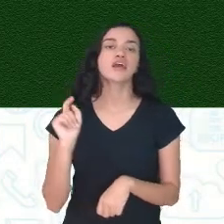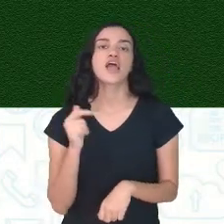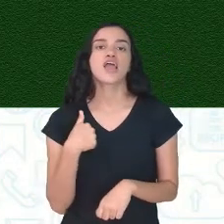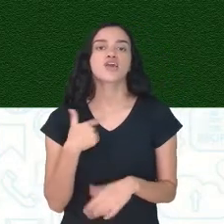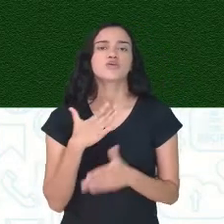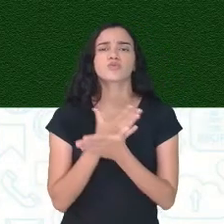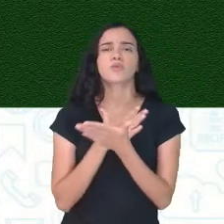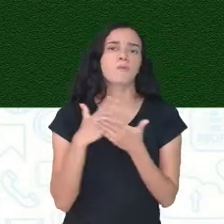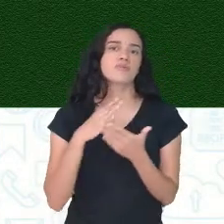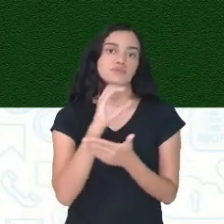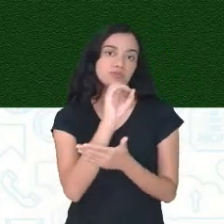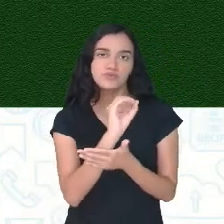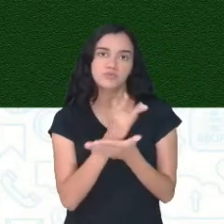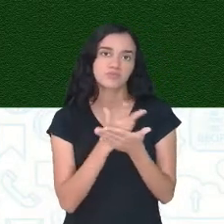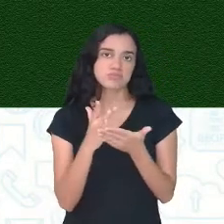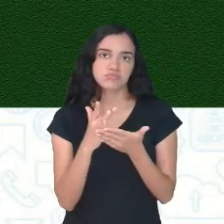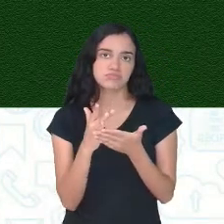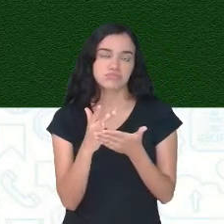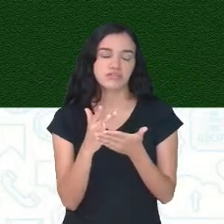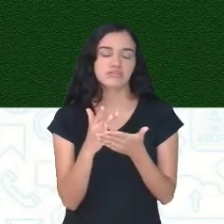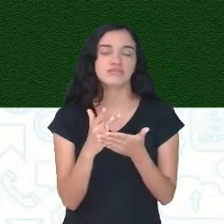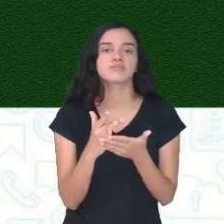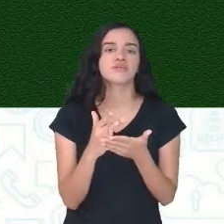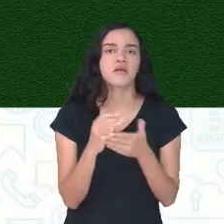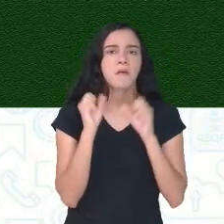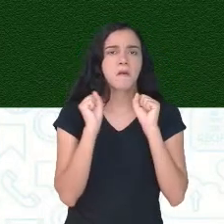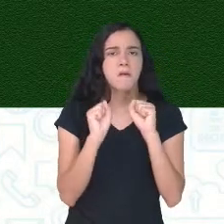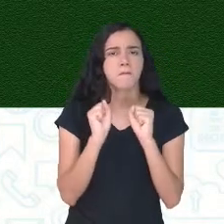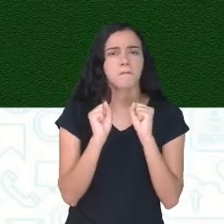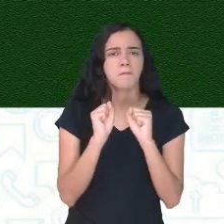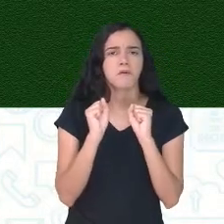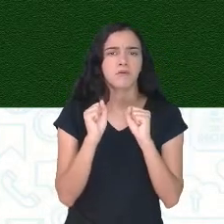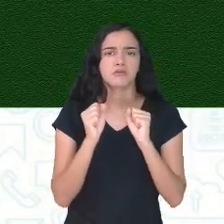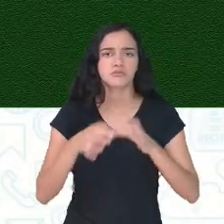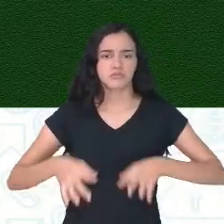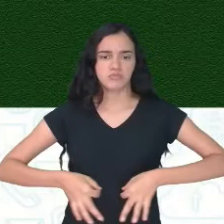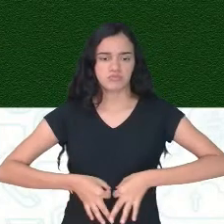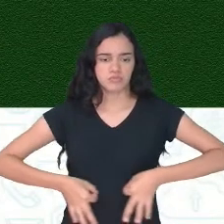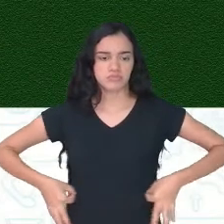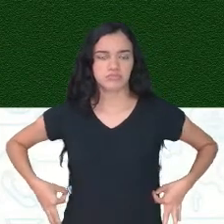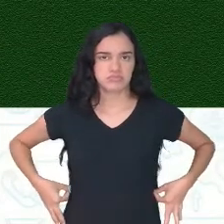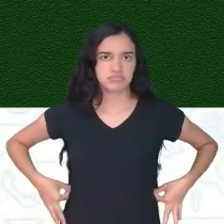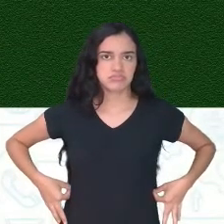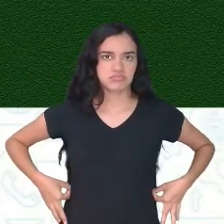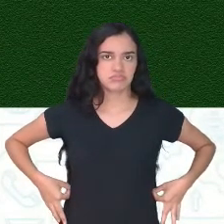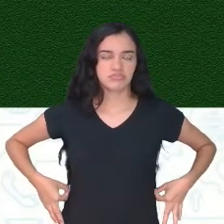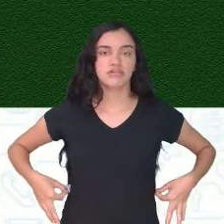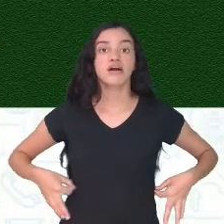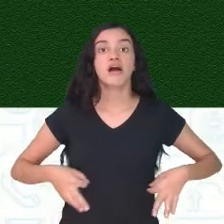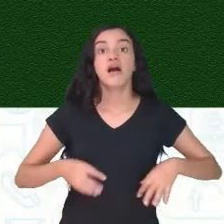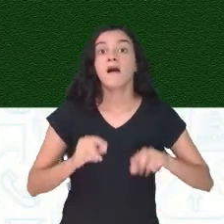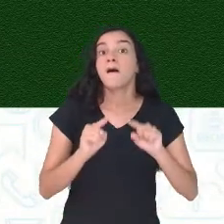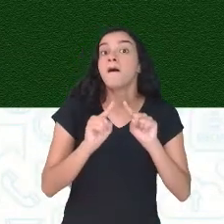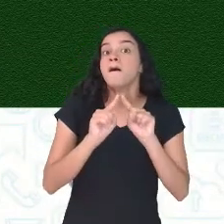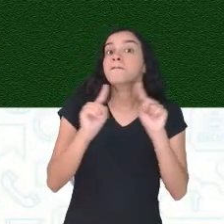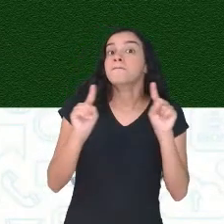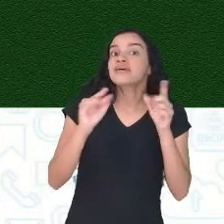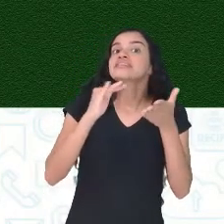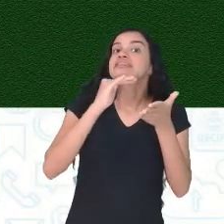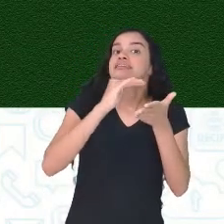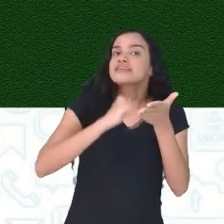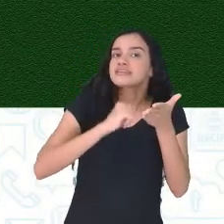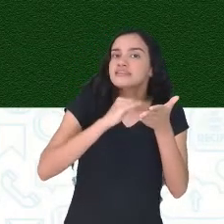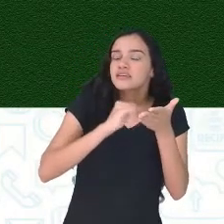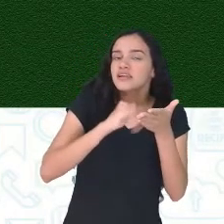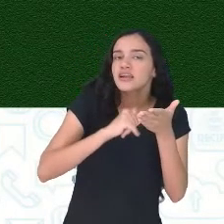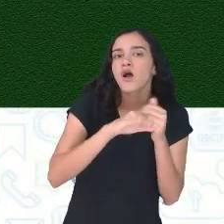começando no outro. Aí eu posso medir sem começar do 0? Pode. O que vai acontecer é que você vai ter que tirar